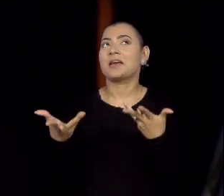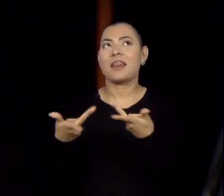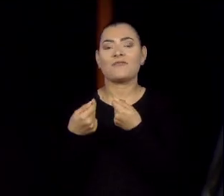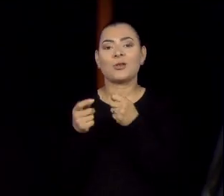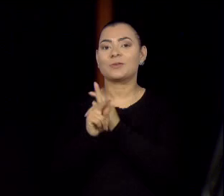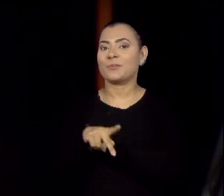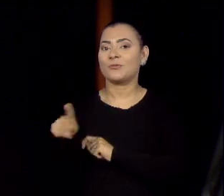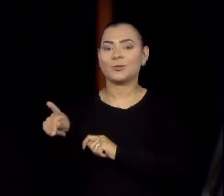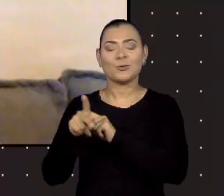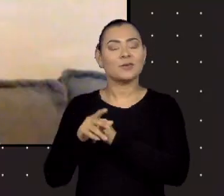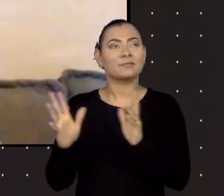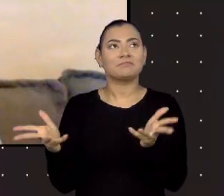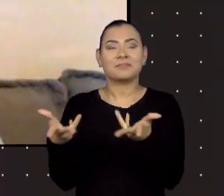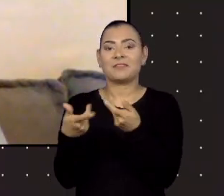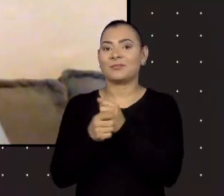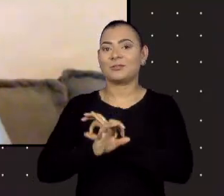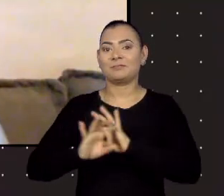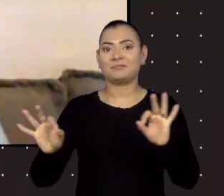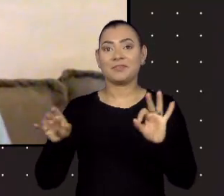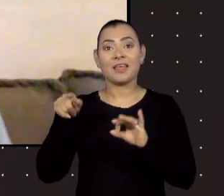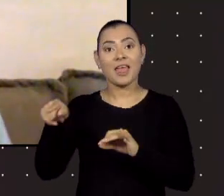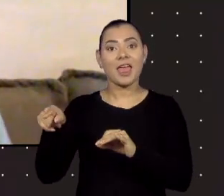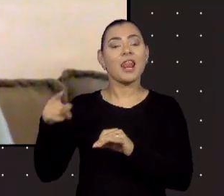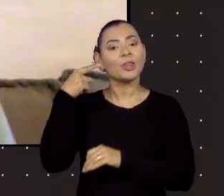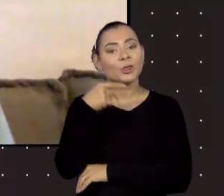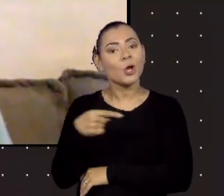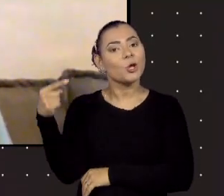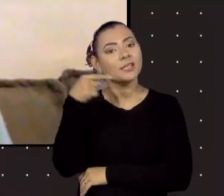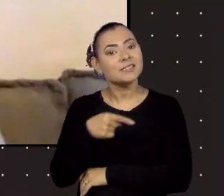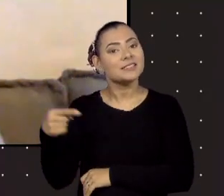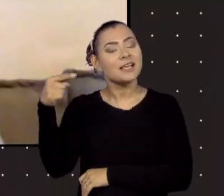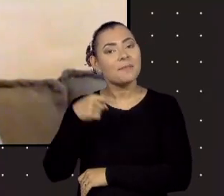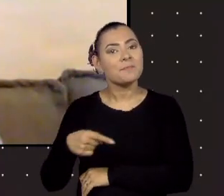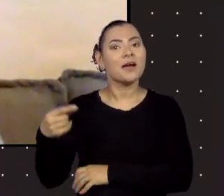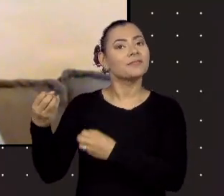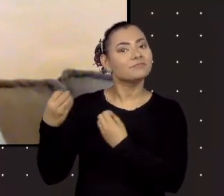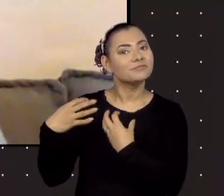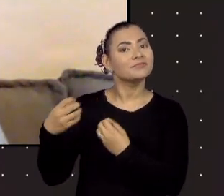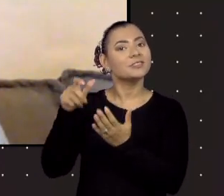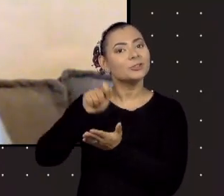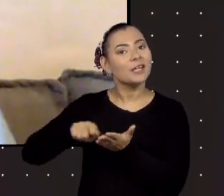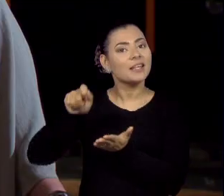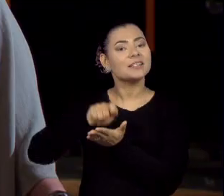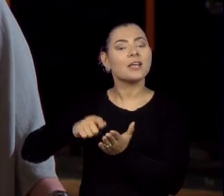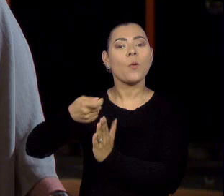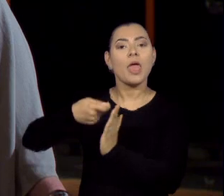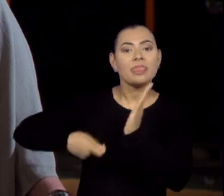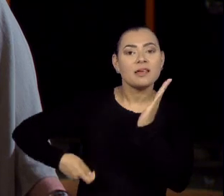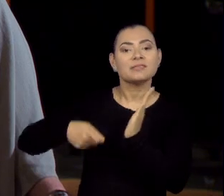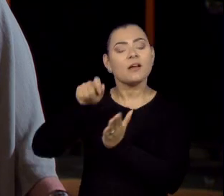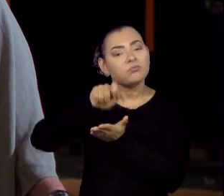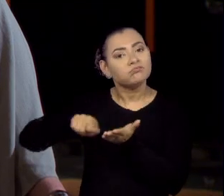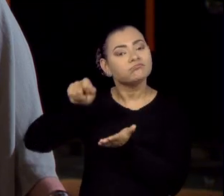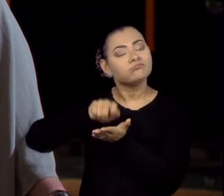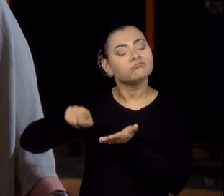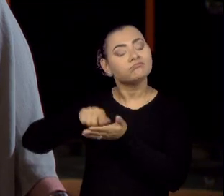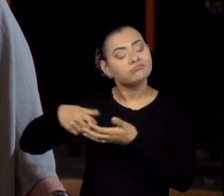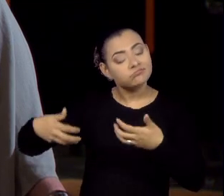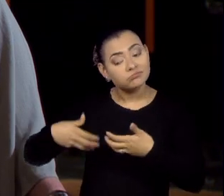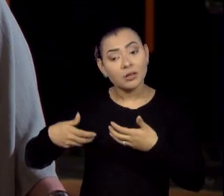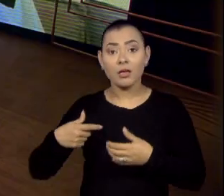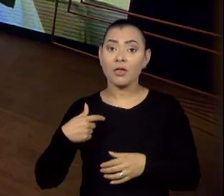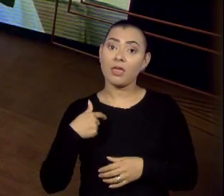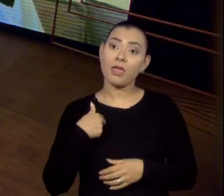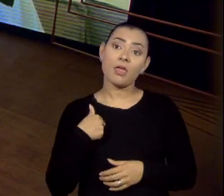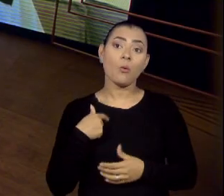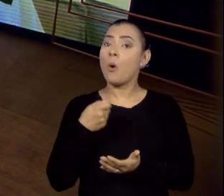A Lourdes dava redação todas as semanas, tinha dado a escrever. E eu não era obrigado,